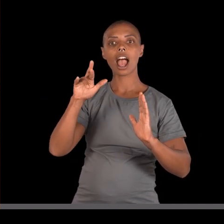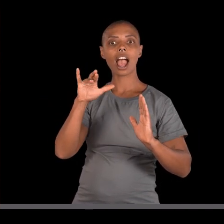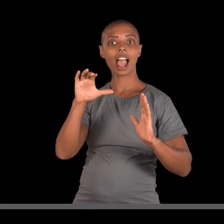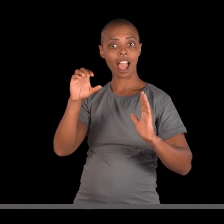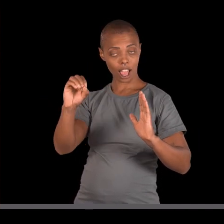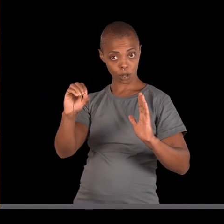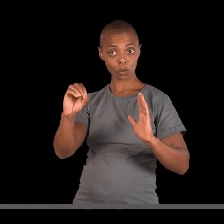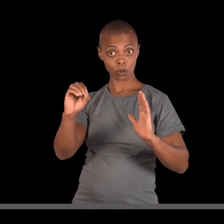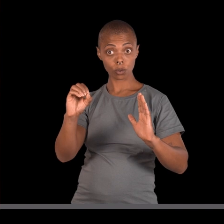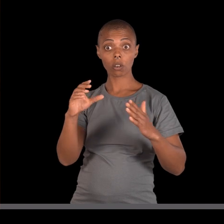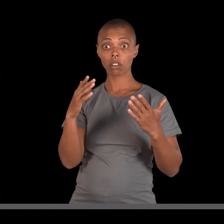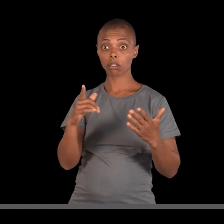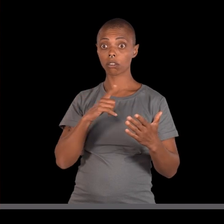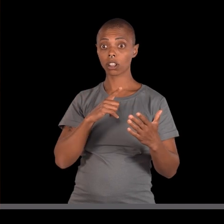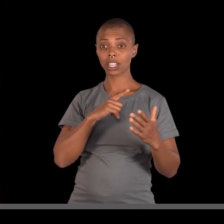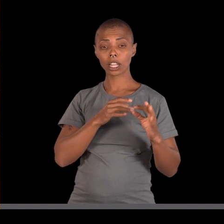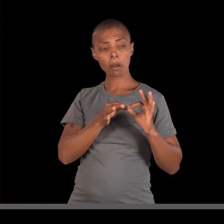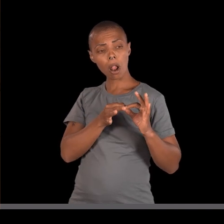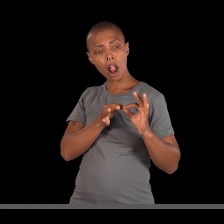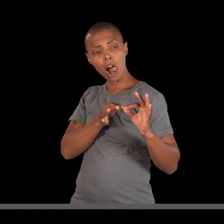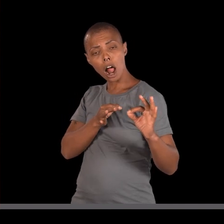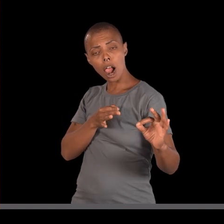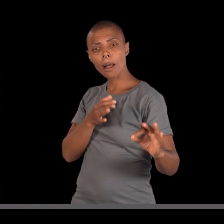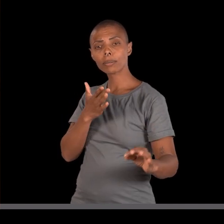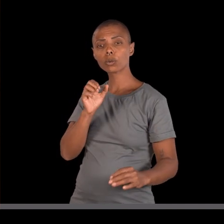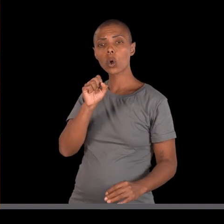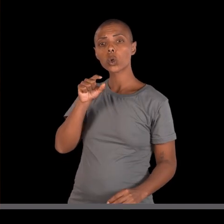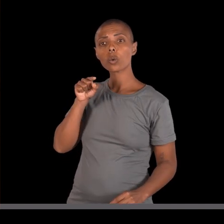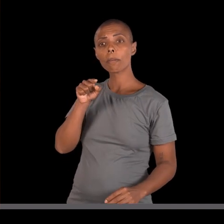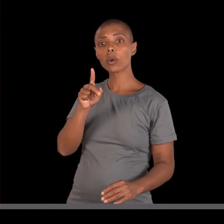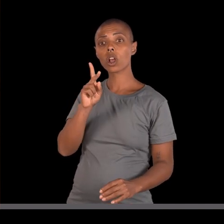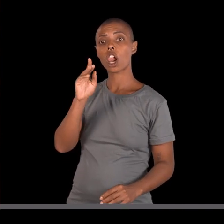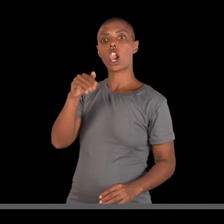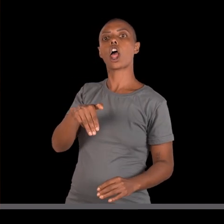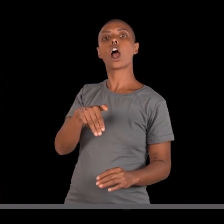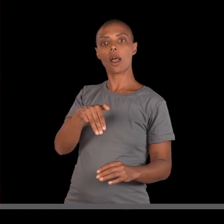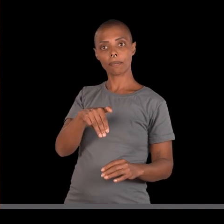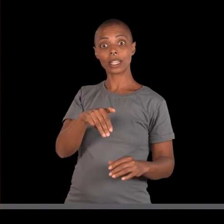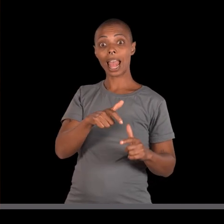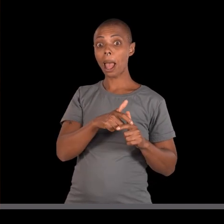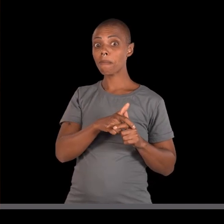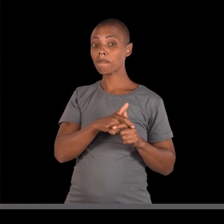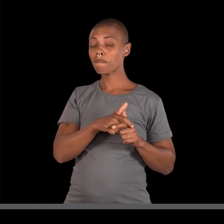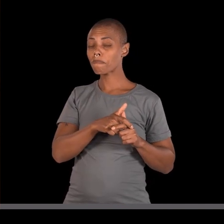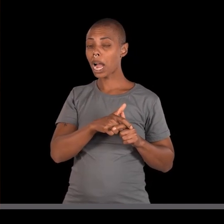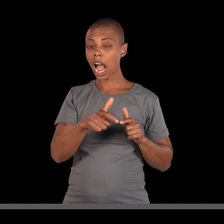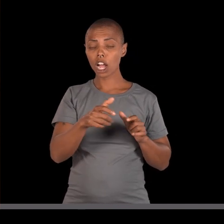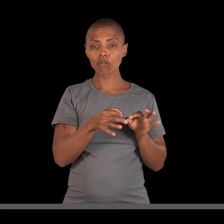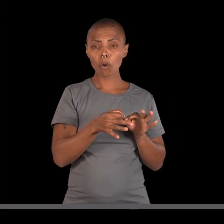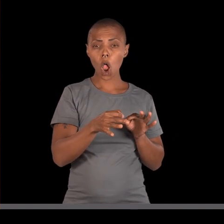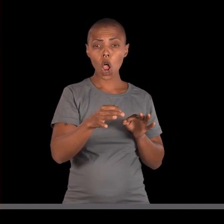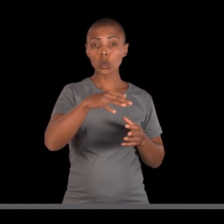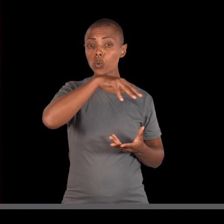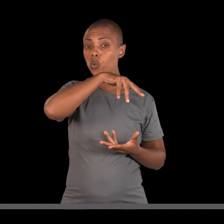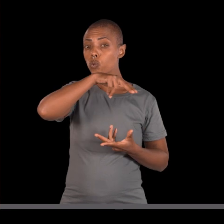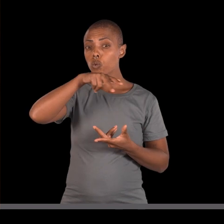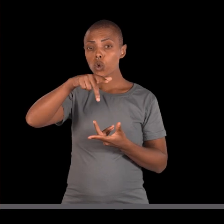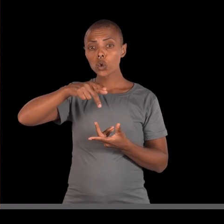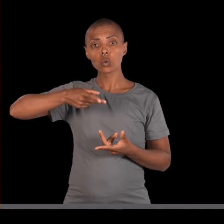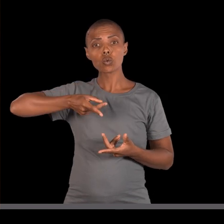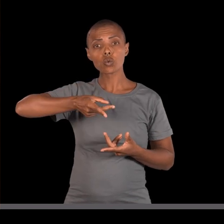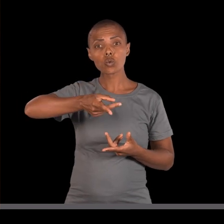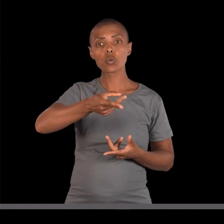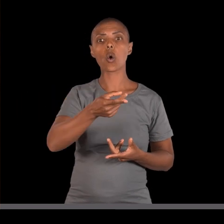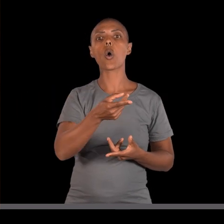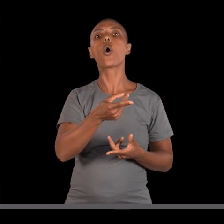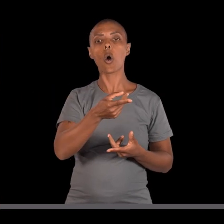período terciário, na era Cenozoica. A cordilheira possui cerca de 8.000 quilômetros de extensão. É a